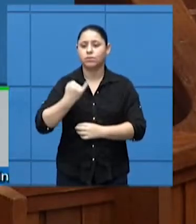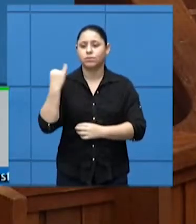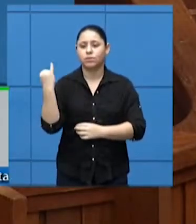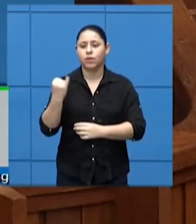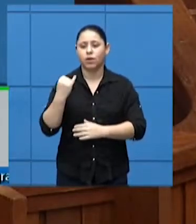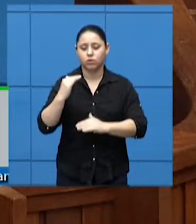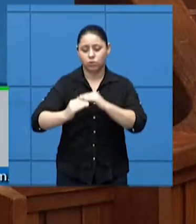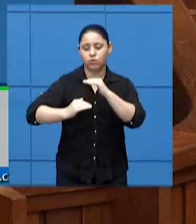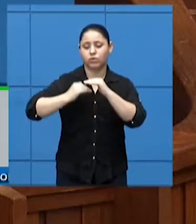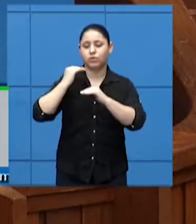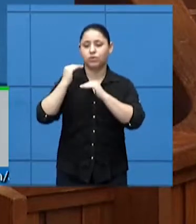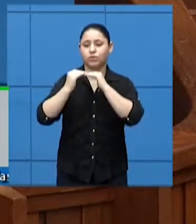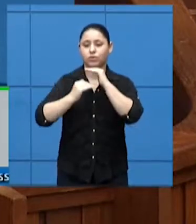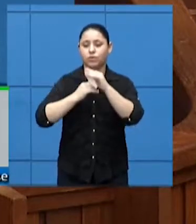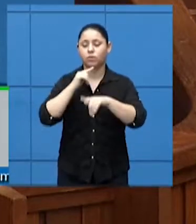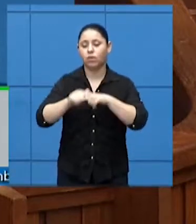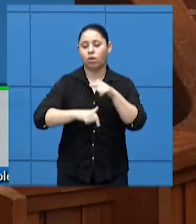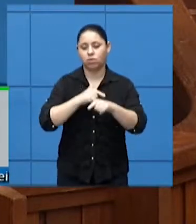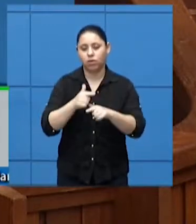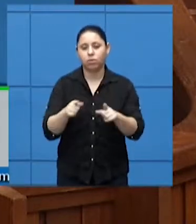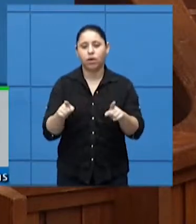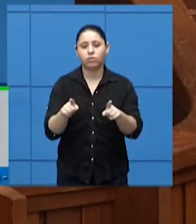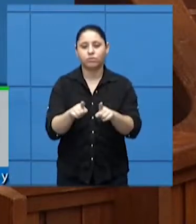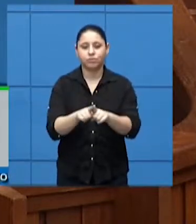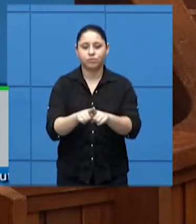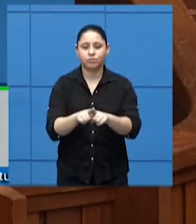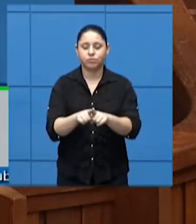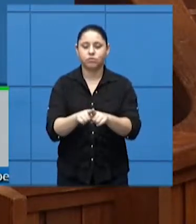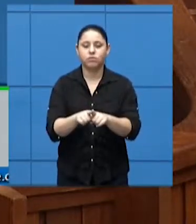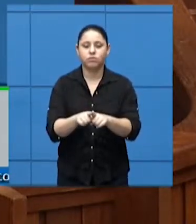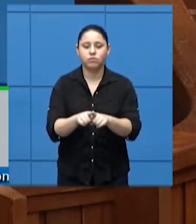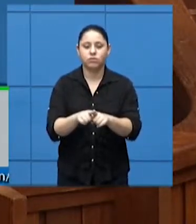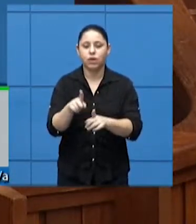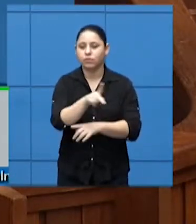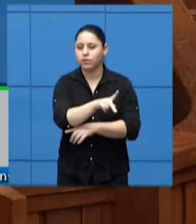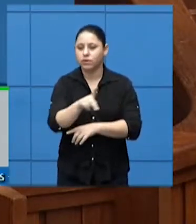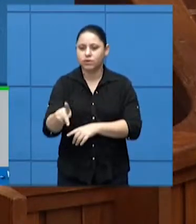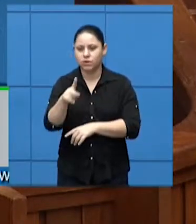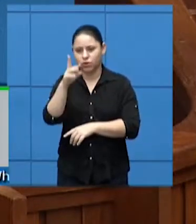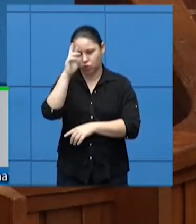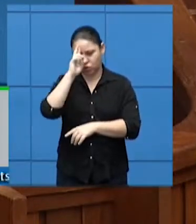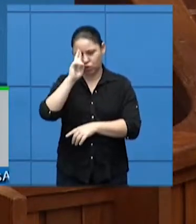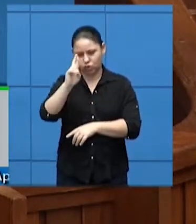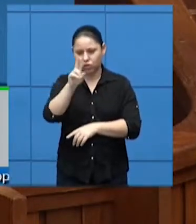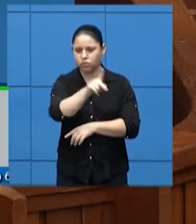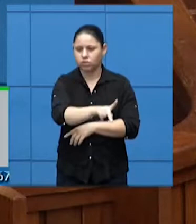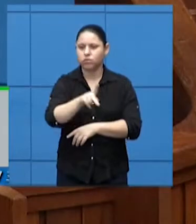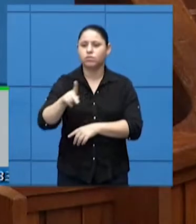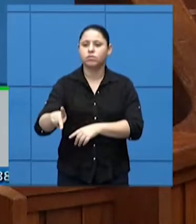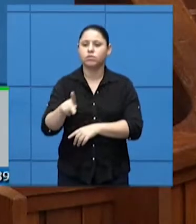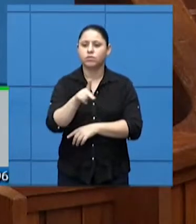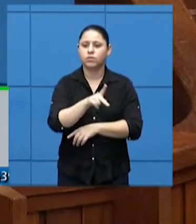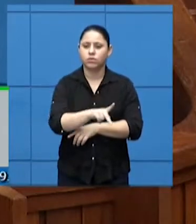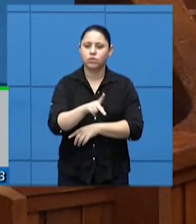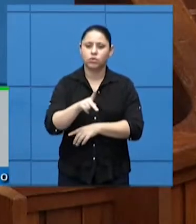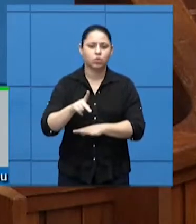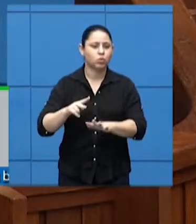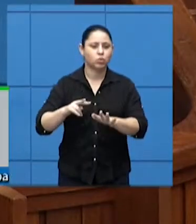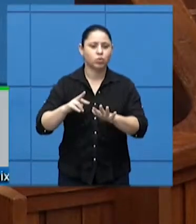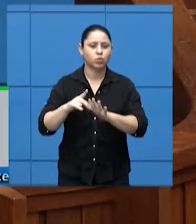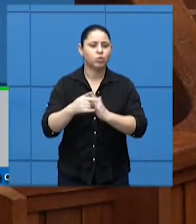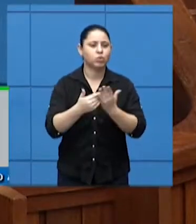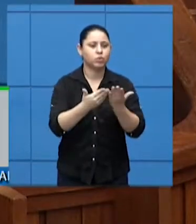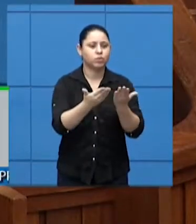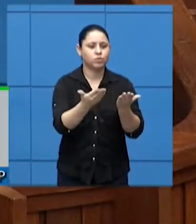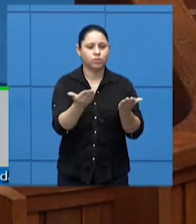importância para o desenvolvimento do nosso trabalho. Presidentes, diretores, professores, demais